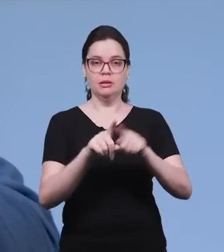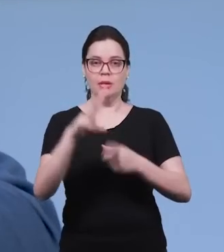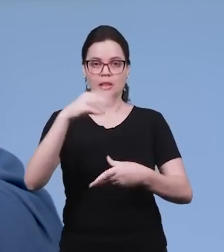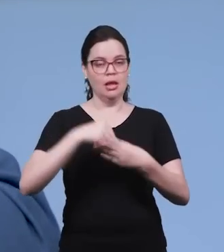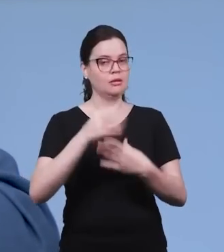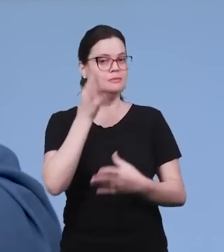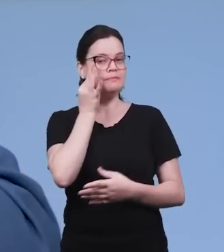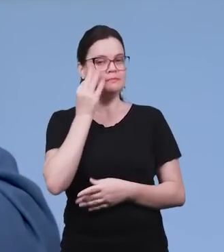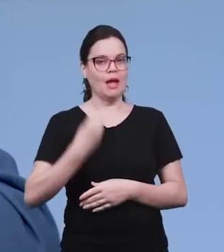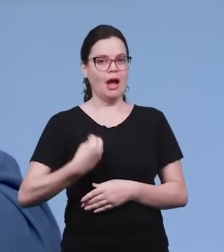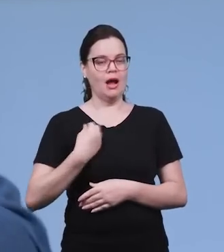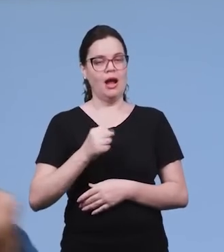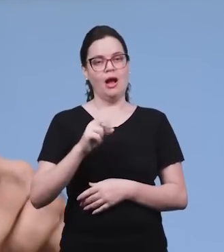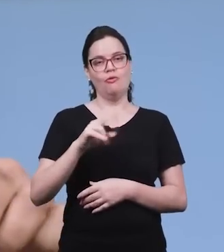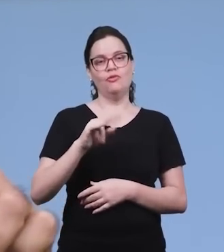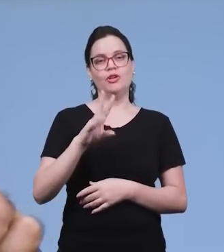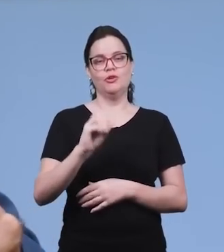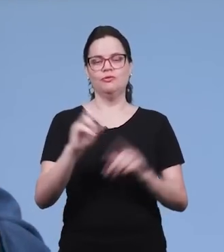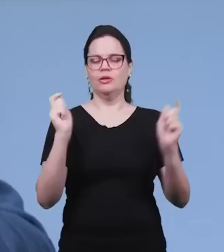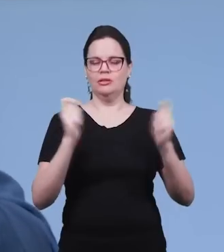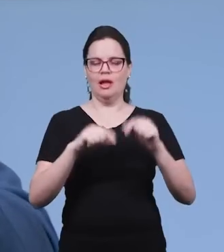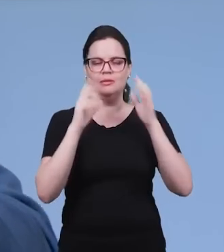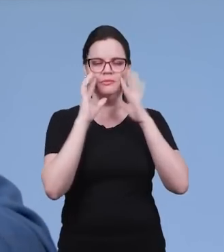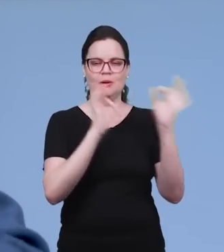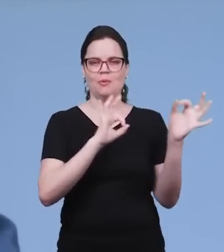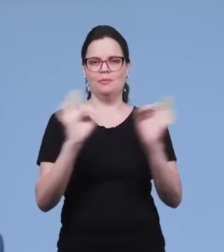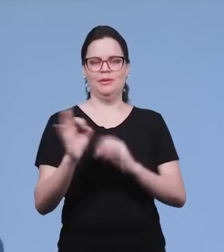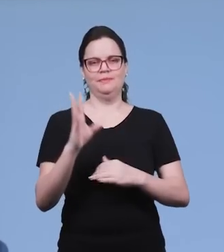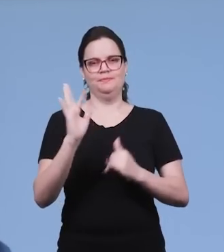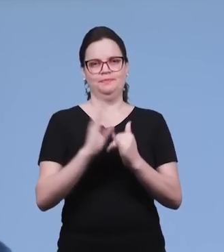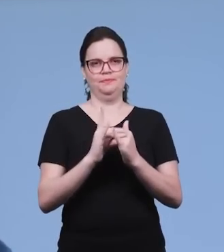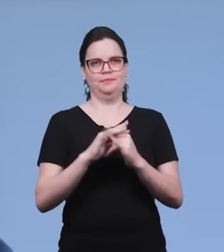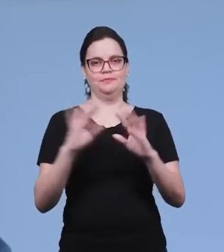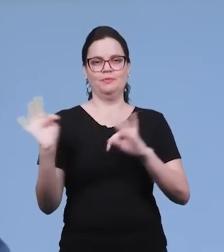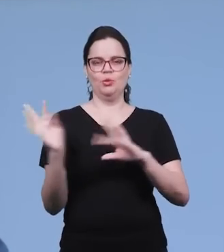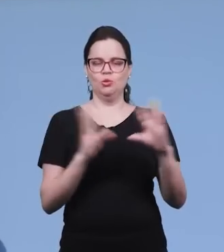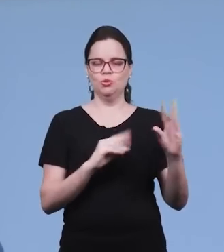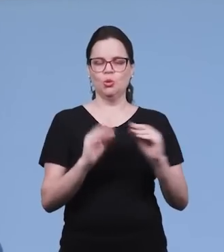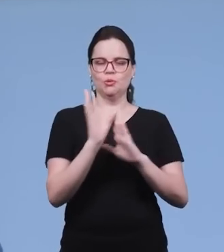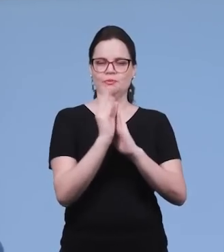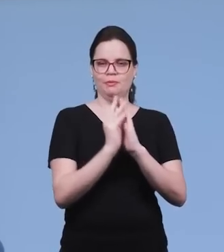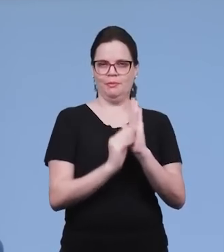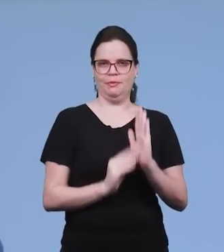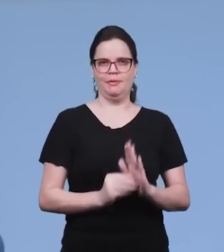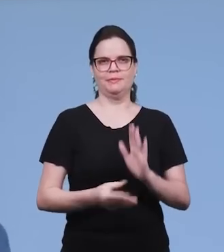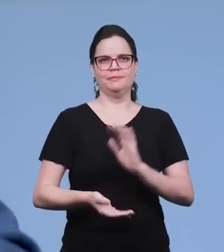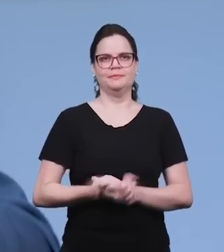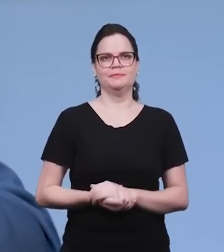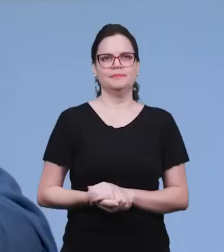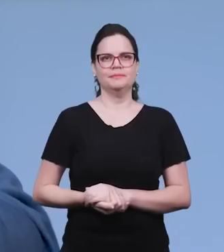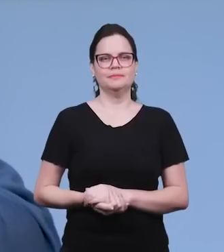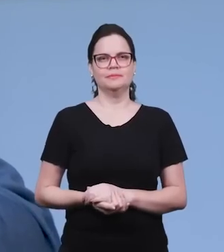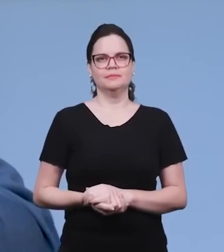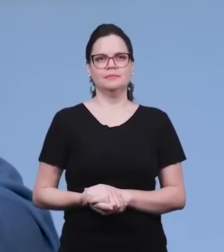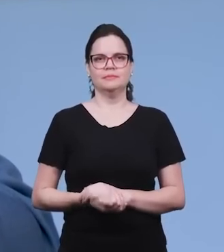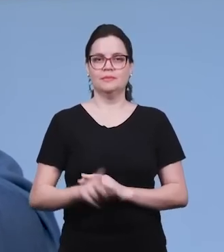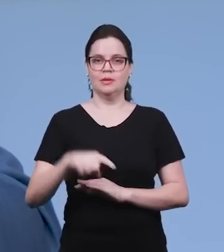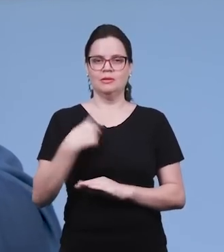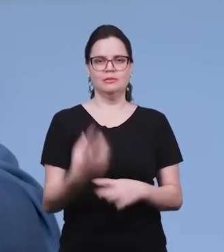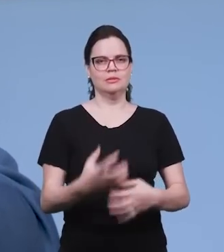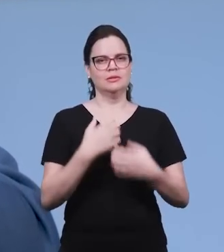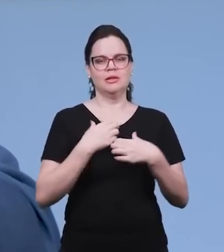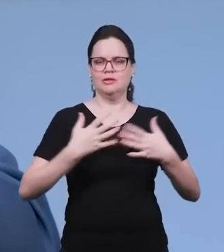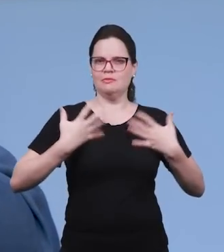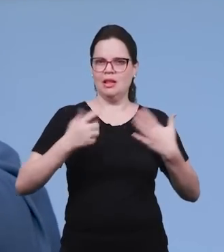vai acompanhar dentro da nossa programação todos esses conteúdos que são colocados no nosso canal no YouTube. Uma alegria saber que você está aí